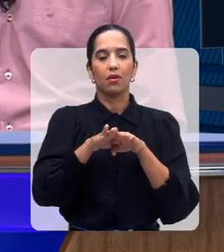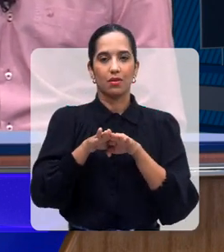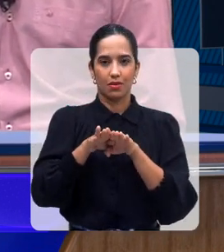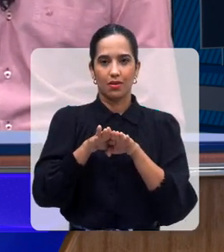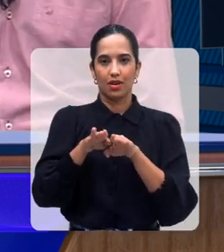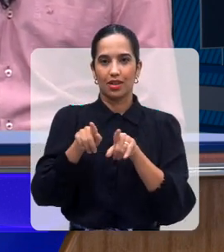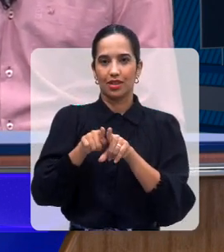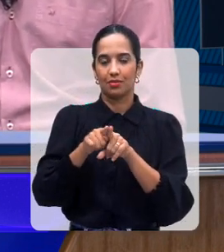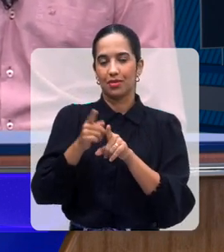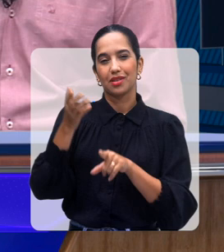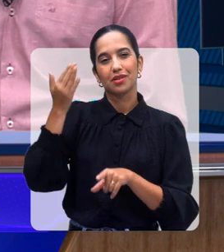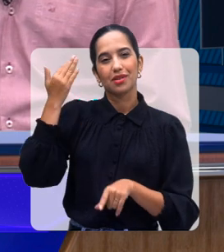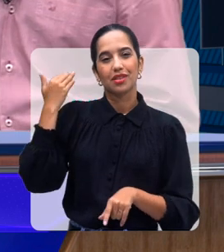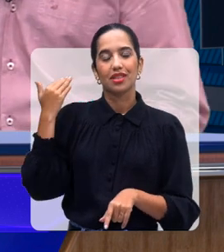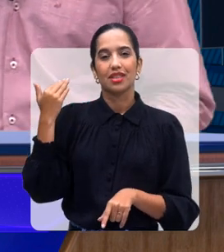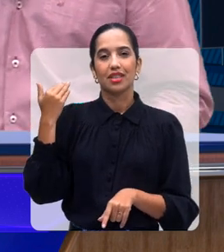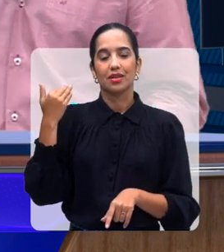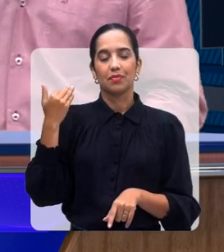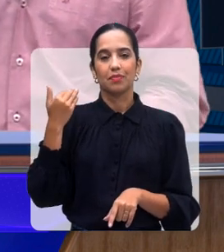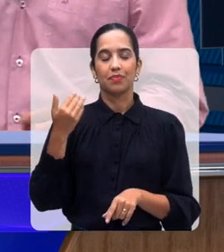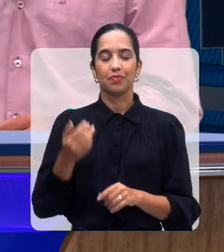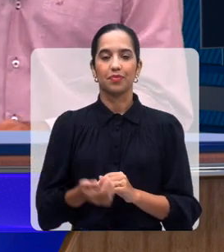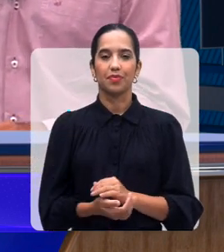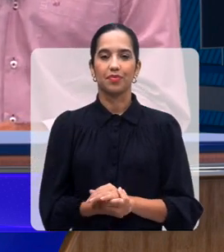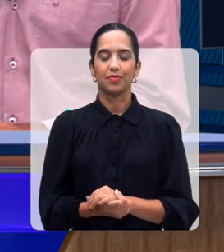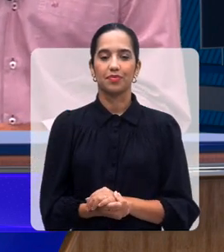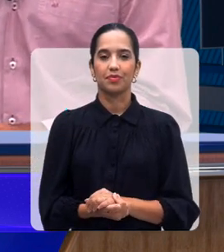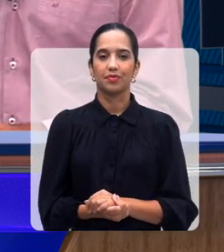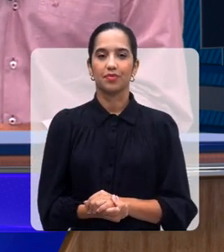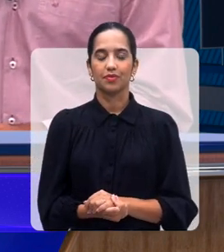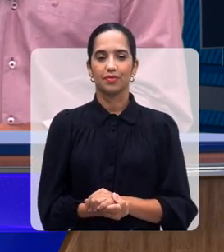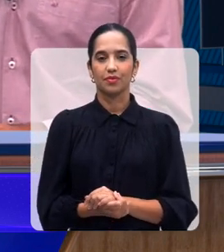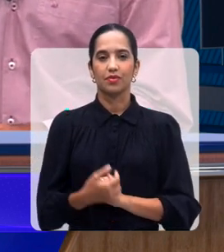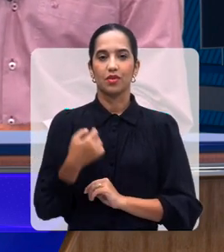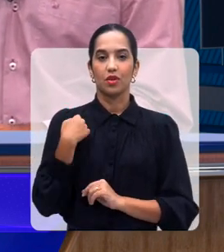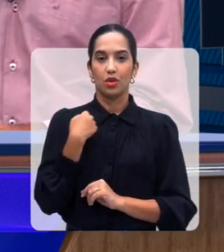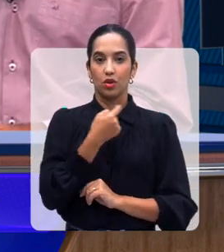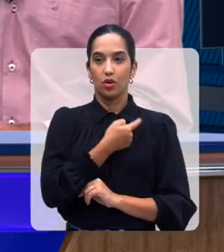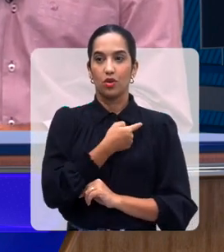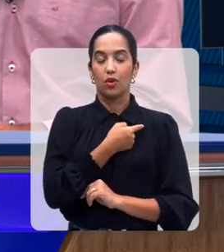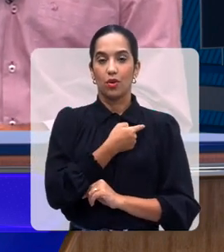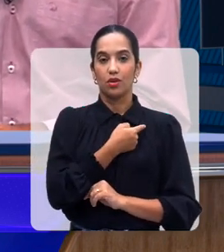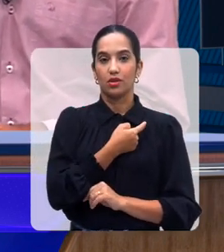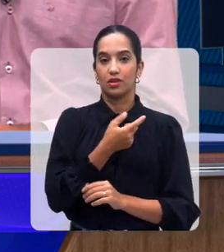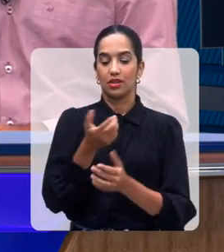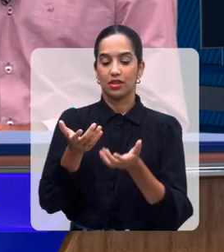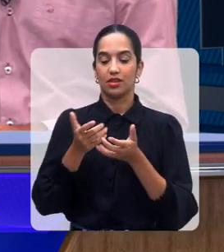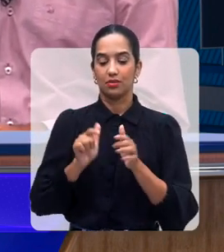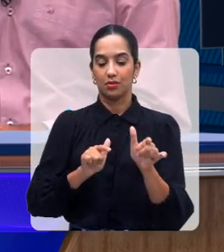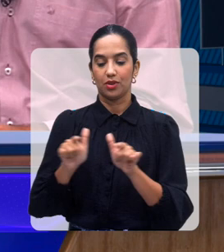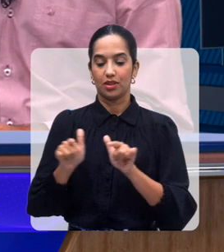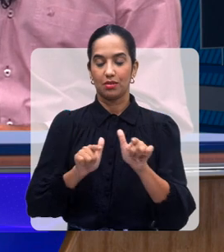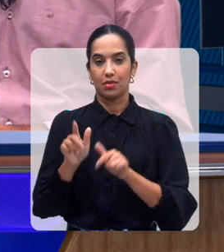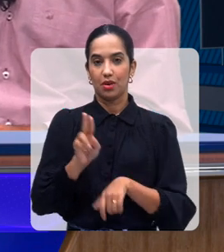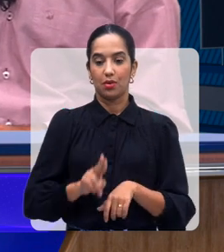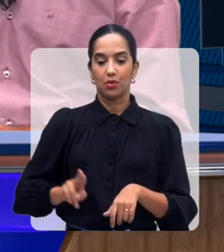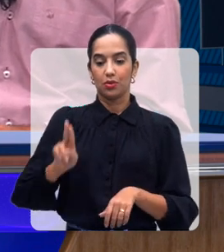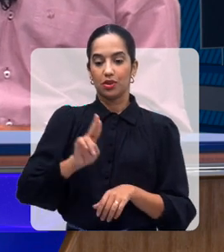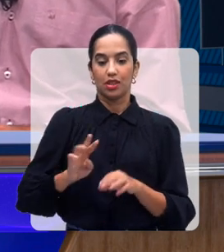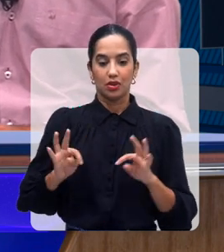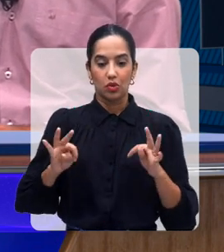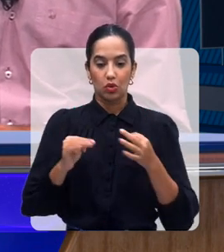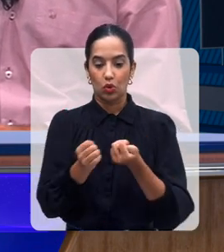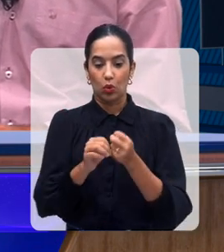E, inclusive, naquela época, Vilma, a gente tentava trabalhar com os botões lá